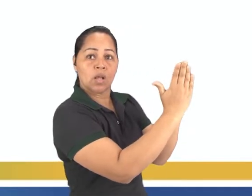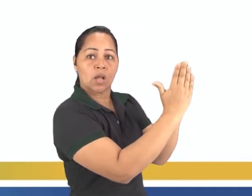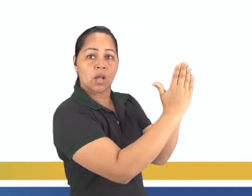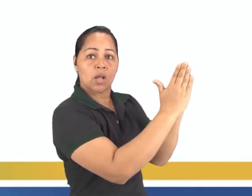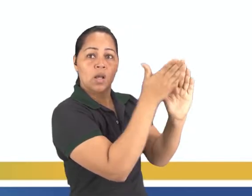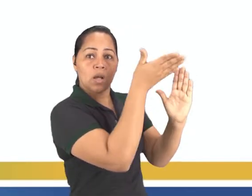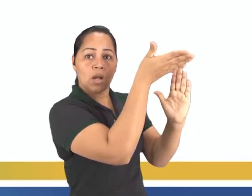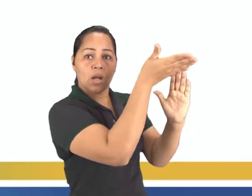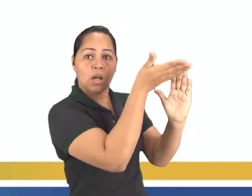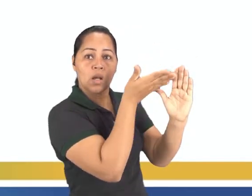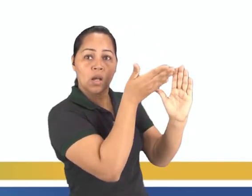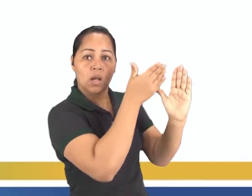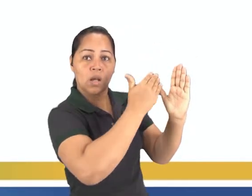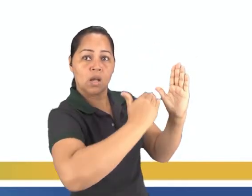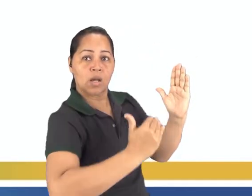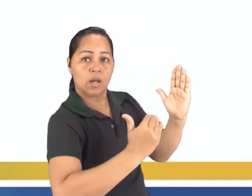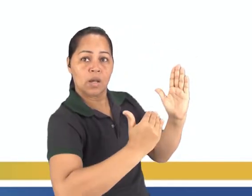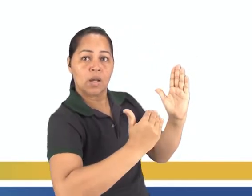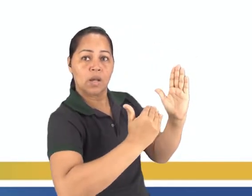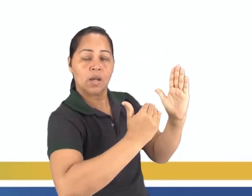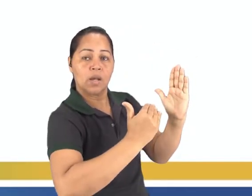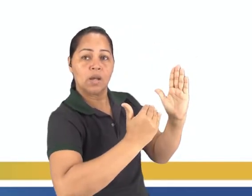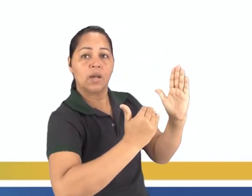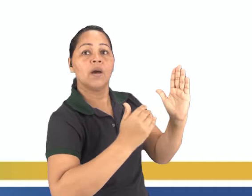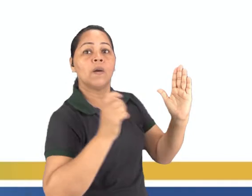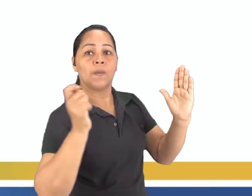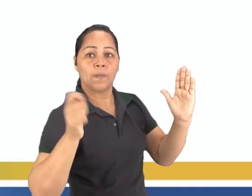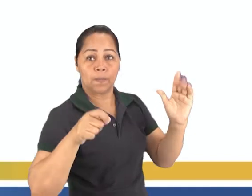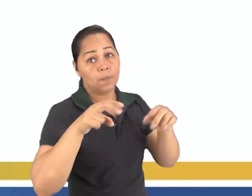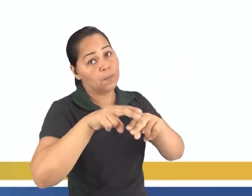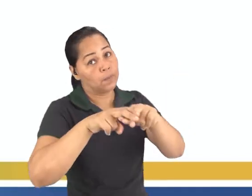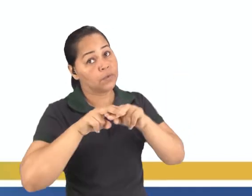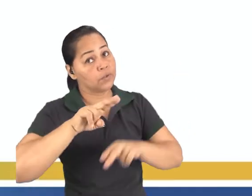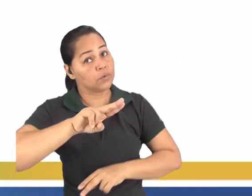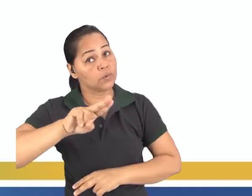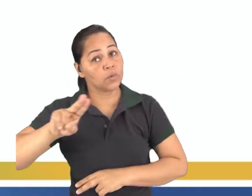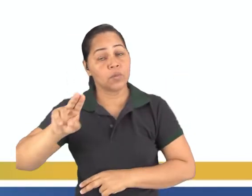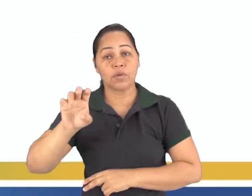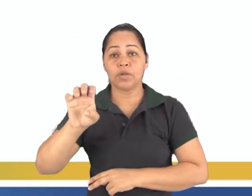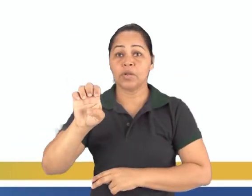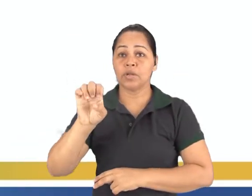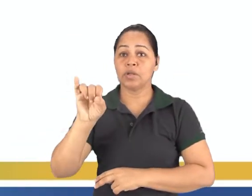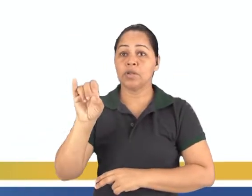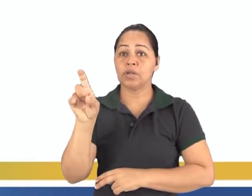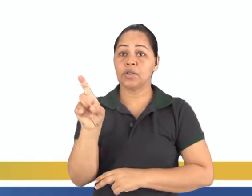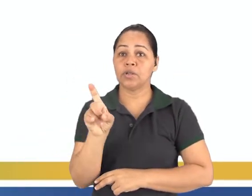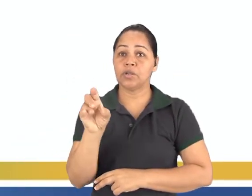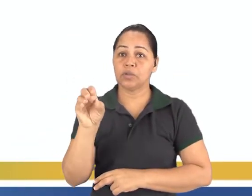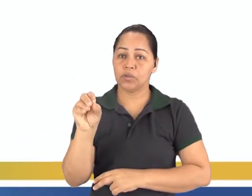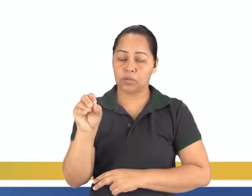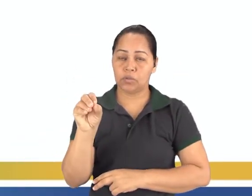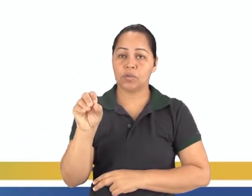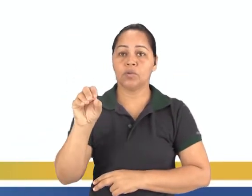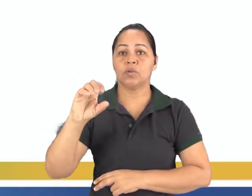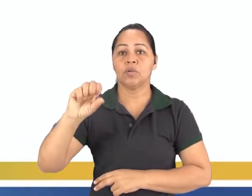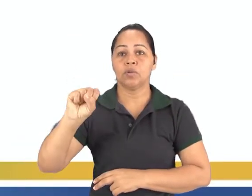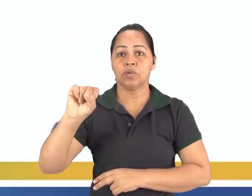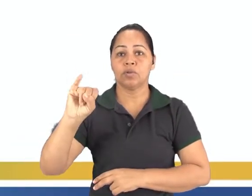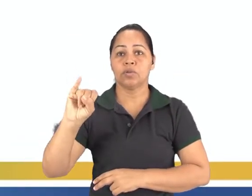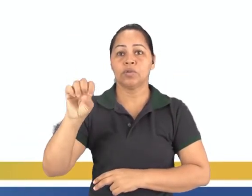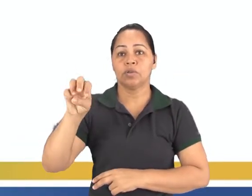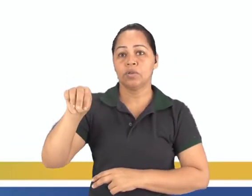reflexão, dá-se o nome de eixo de simetria. Então, observe essa reta R aí que aparece na nossa